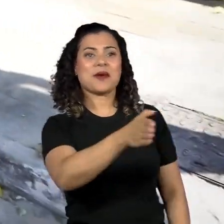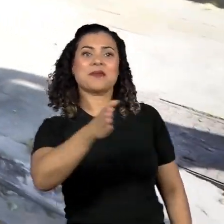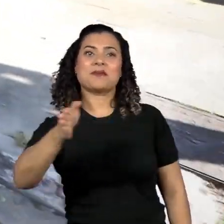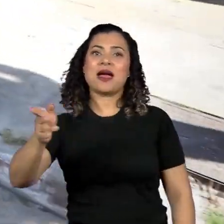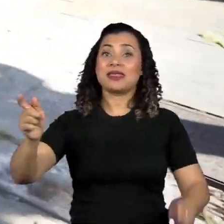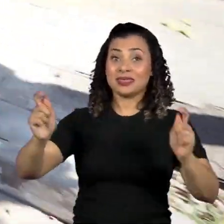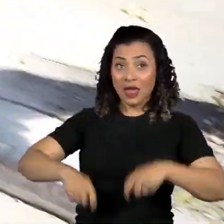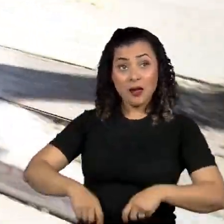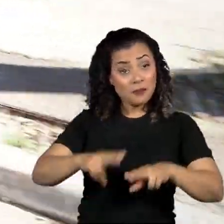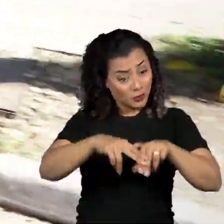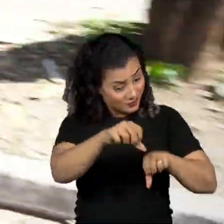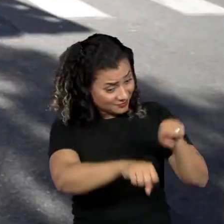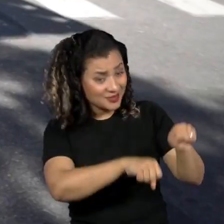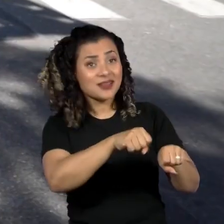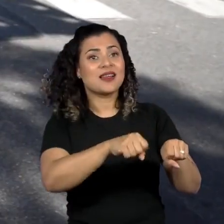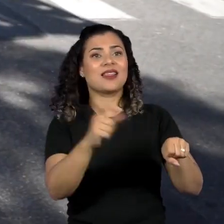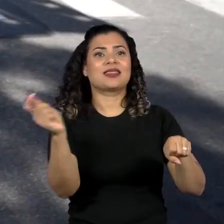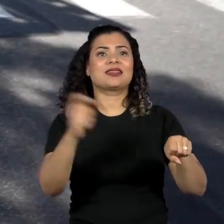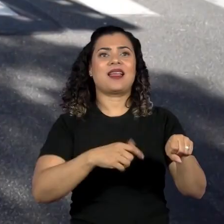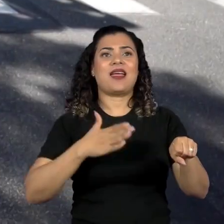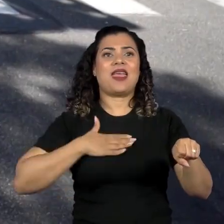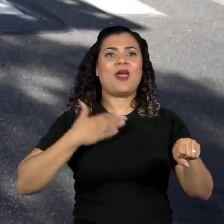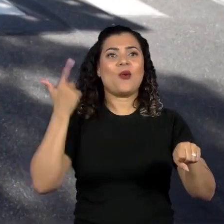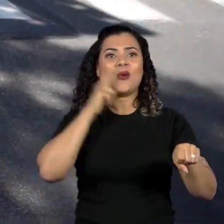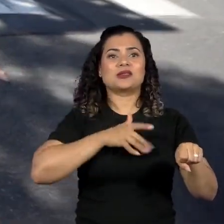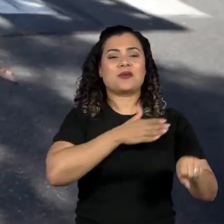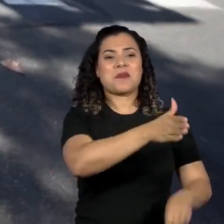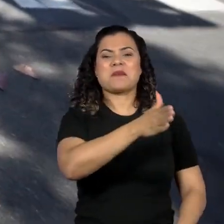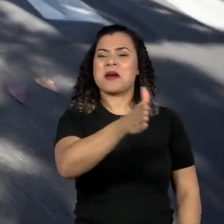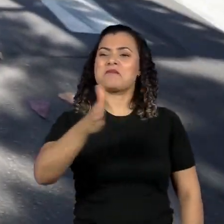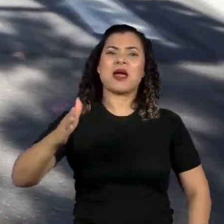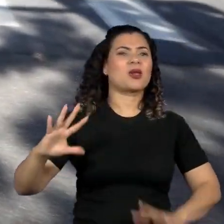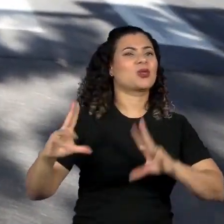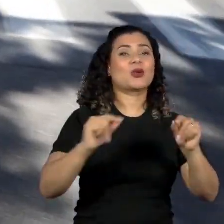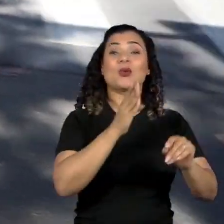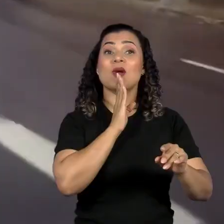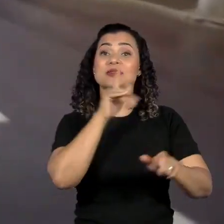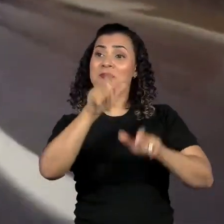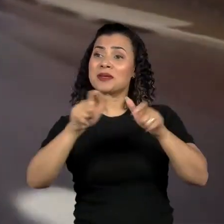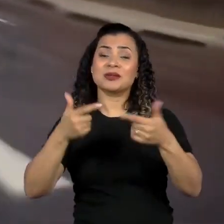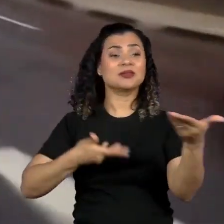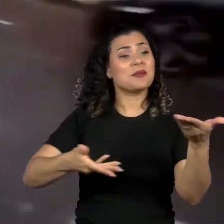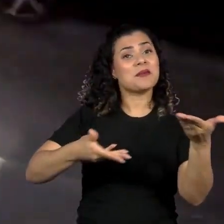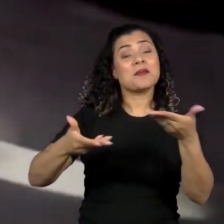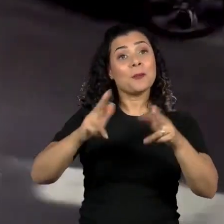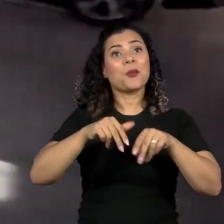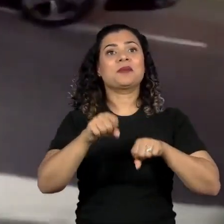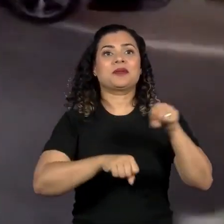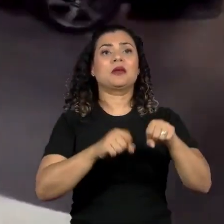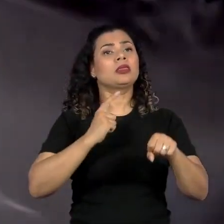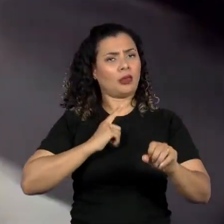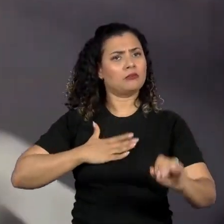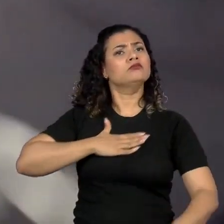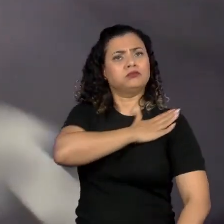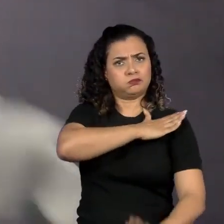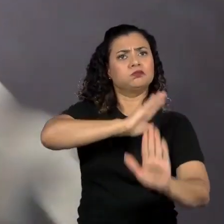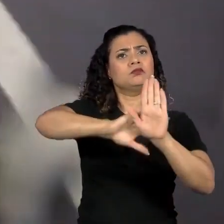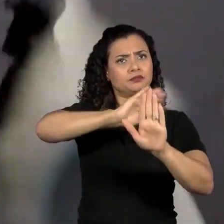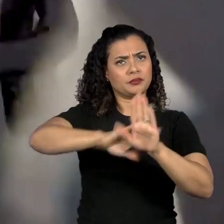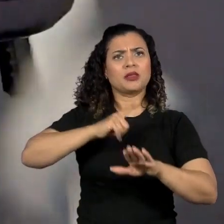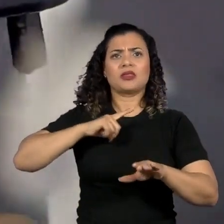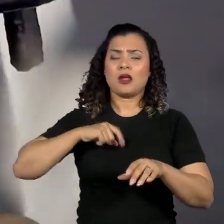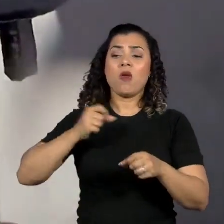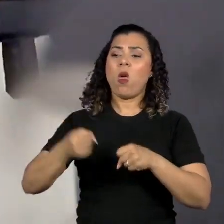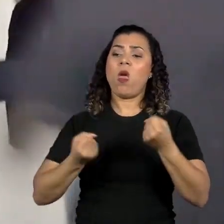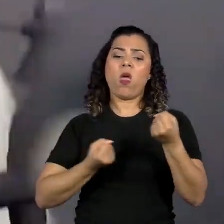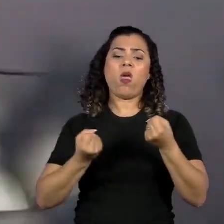que por ela e causa dela eu consegui acessar vários espaços, conhecer várias pessoas. Ainda há muito preconceito por conta dos motoristas,